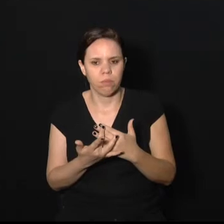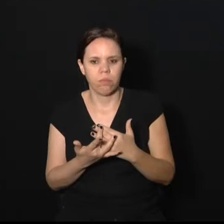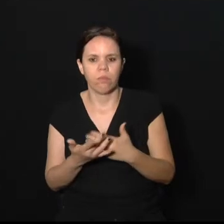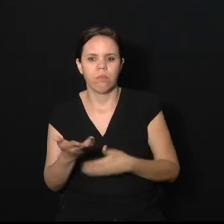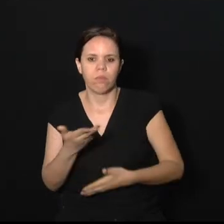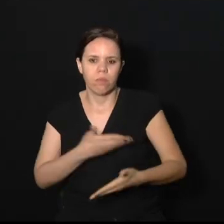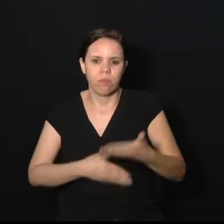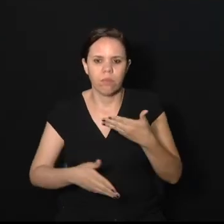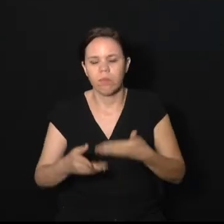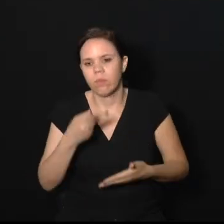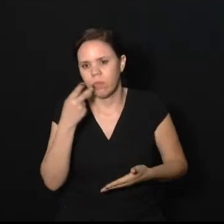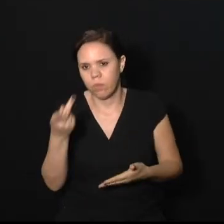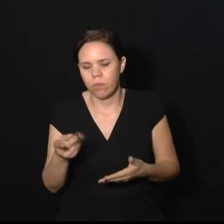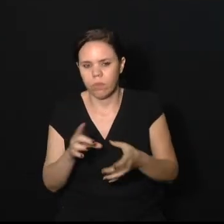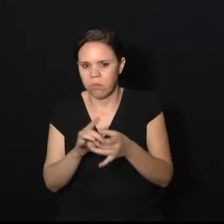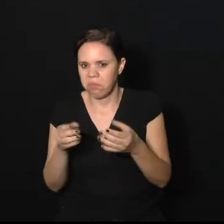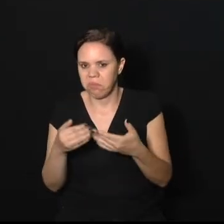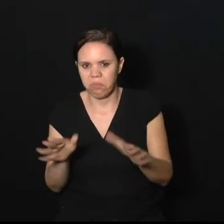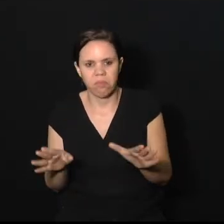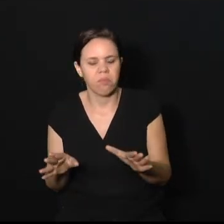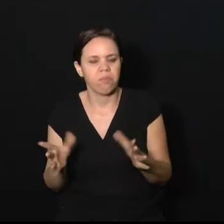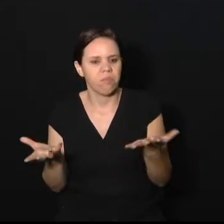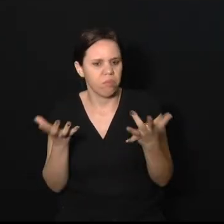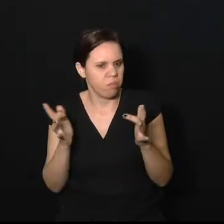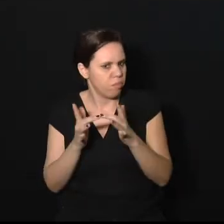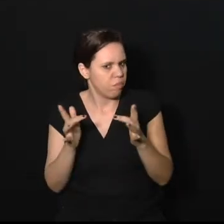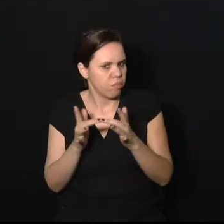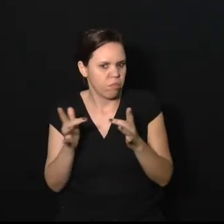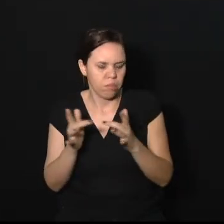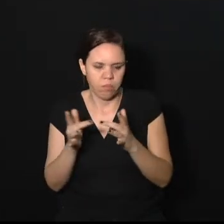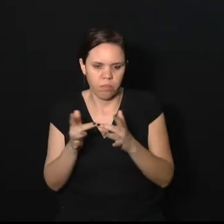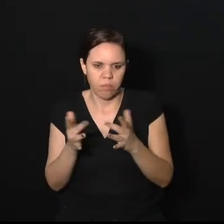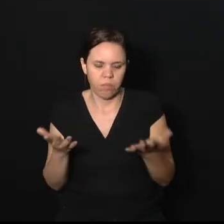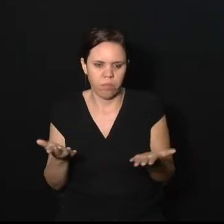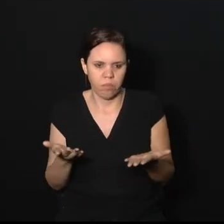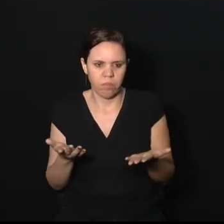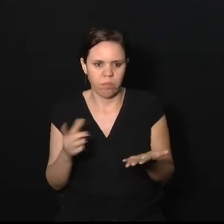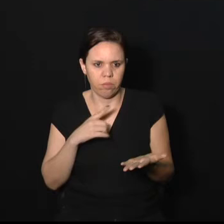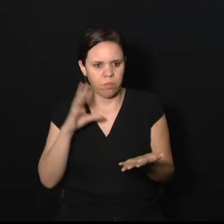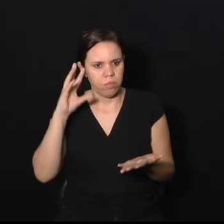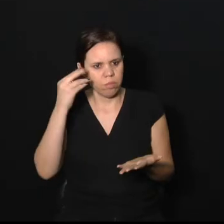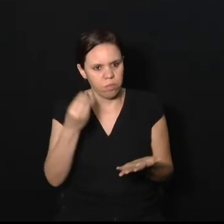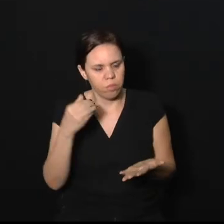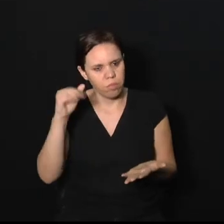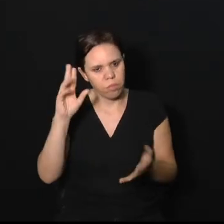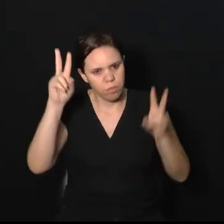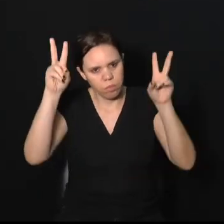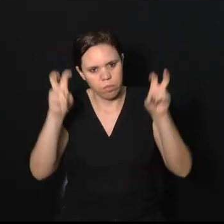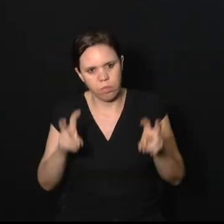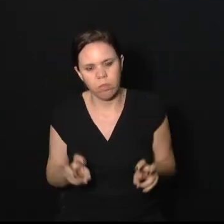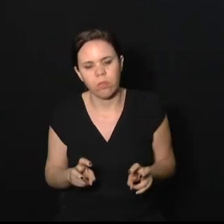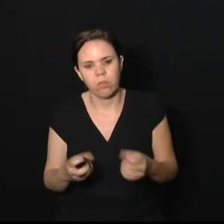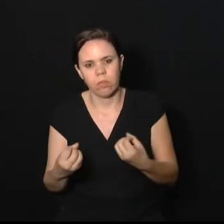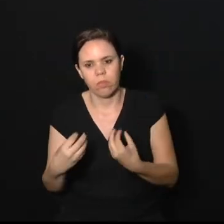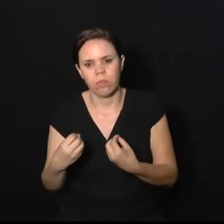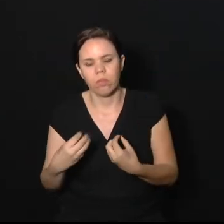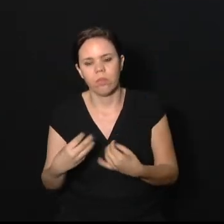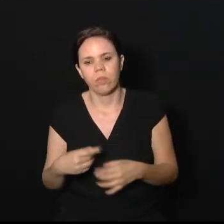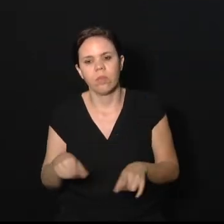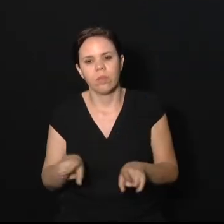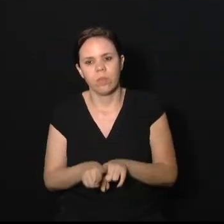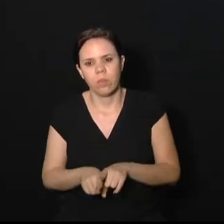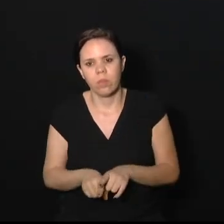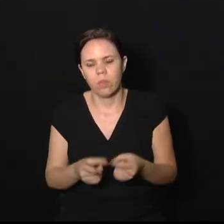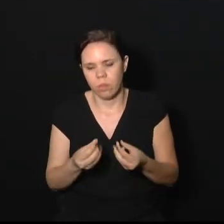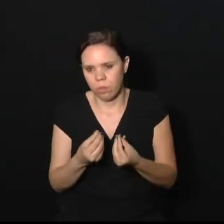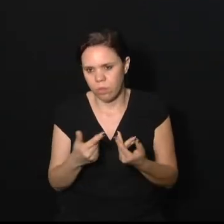em falar e estamos à disposição também para quem quiser entrar em contato e dividir, né, e saber mais sobre o assunto. Também nos ensinar, também tem muita